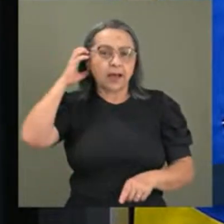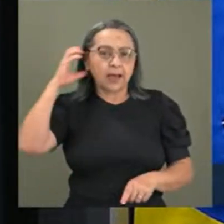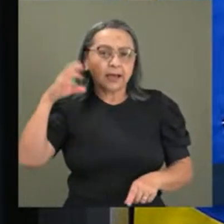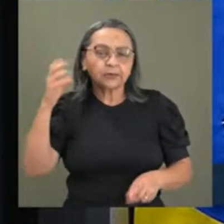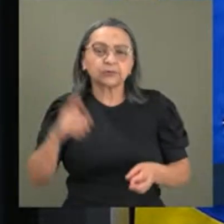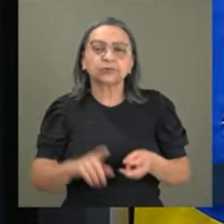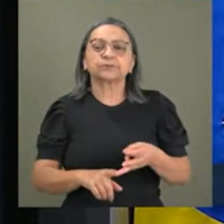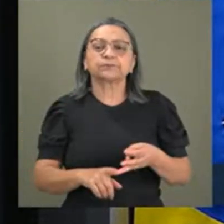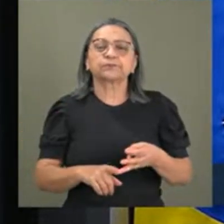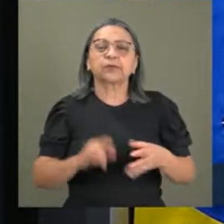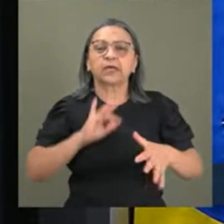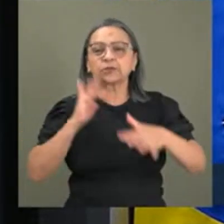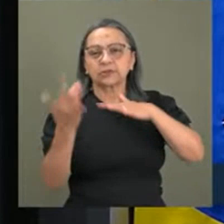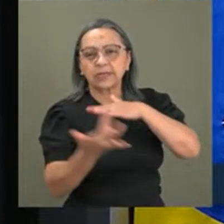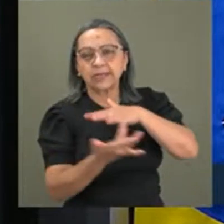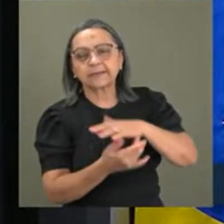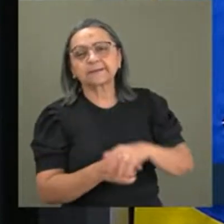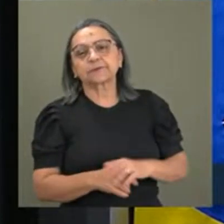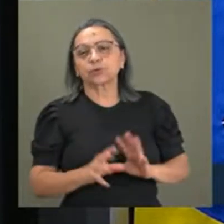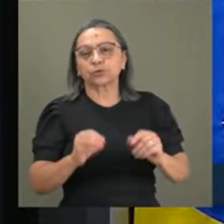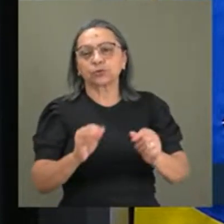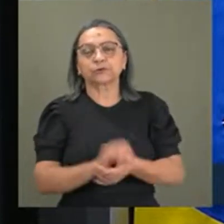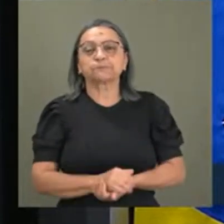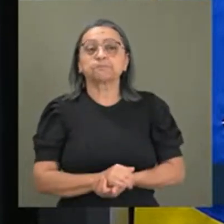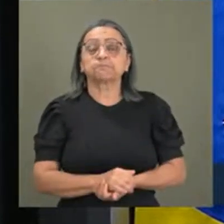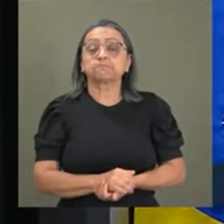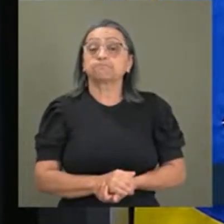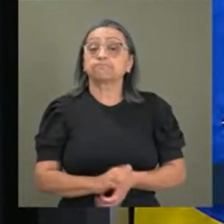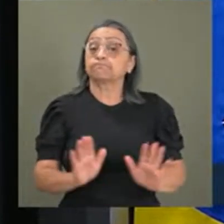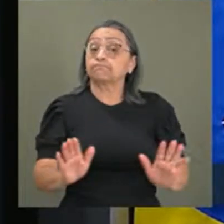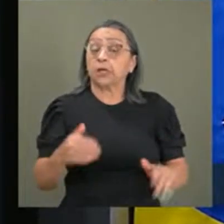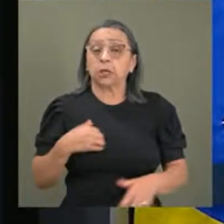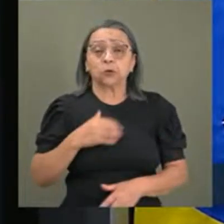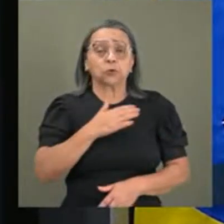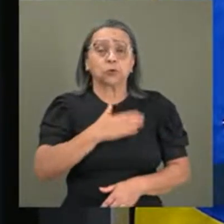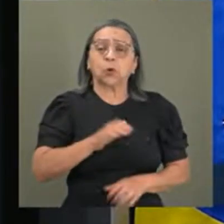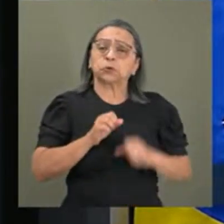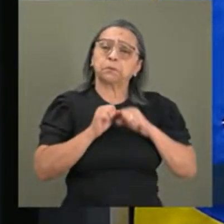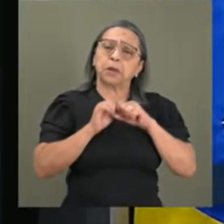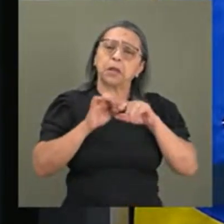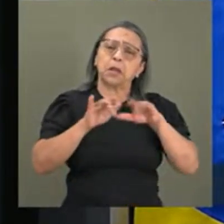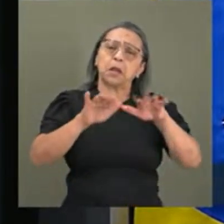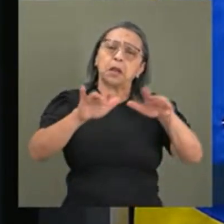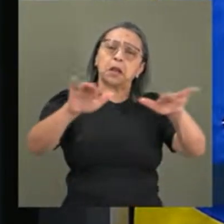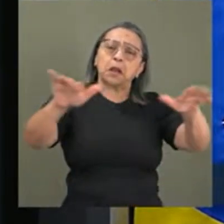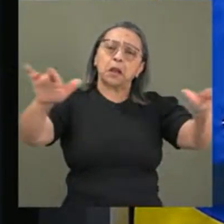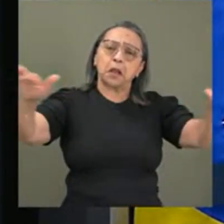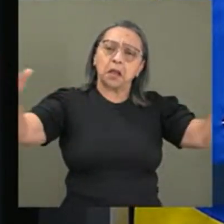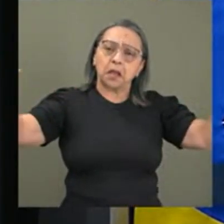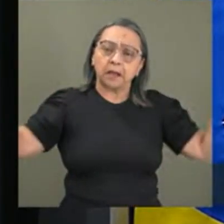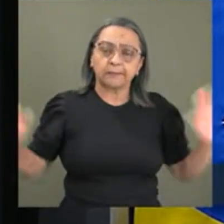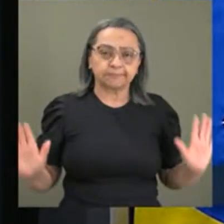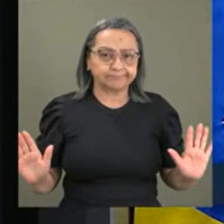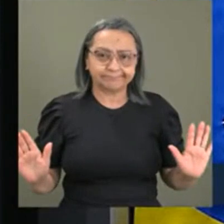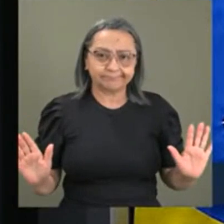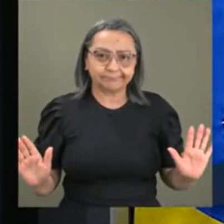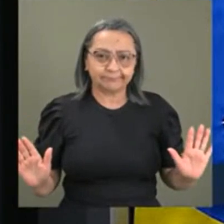TV Senado, Rádio Senado, da Agência Senado. Eu não gosto de repercutir, senhor presidente, senhoras e